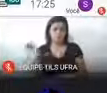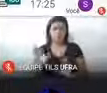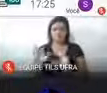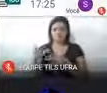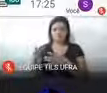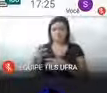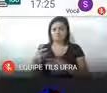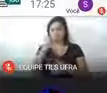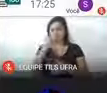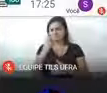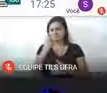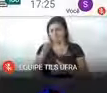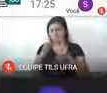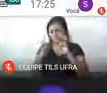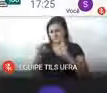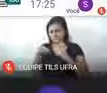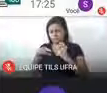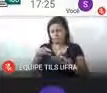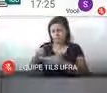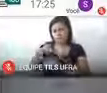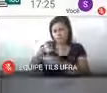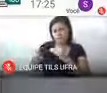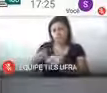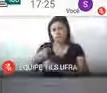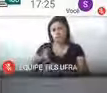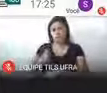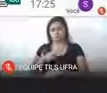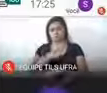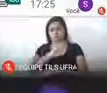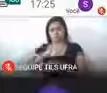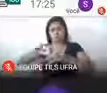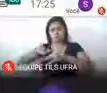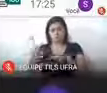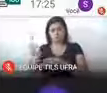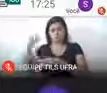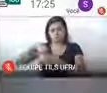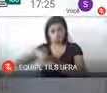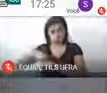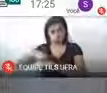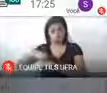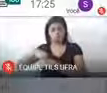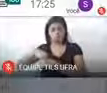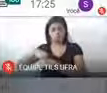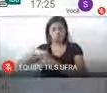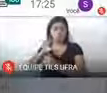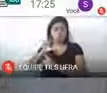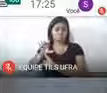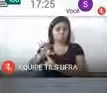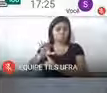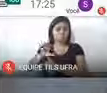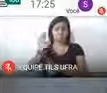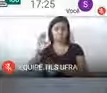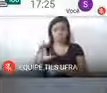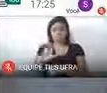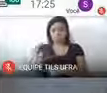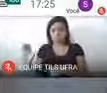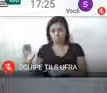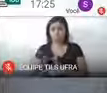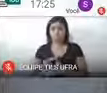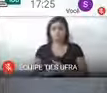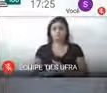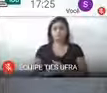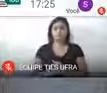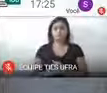sincretismo religioso. Né? Podemos ver elementos culturais das comunidades afrodescendentes que vão passando